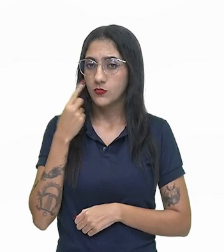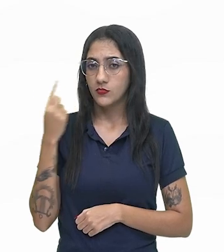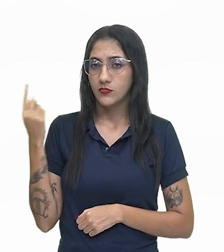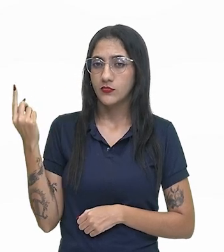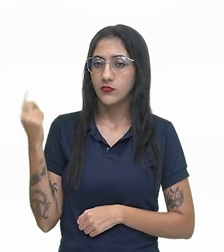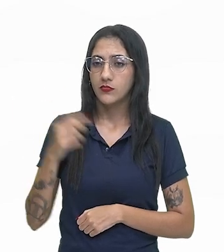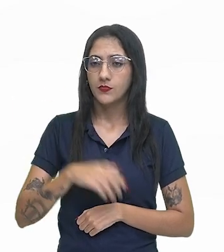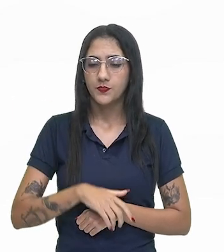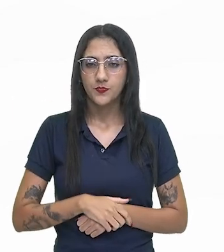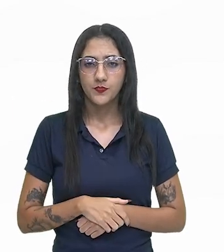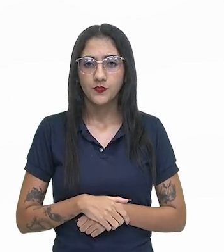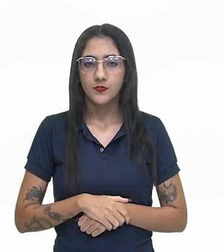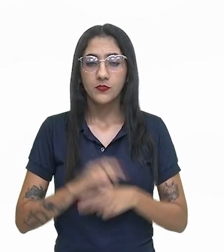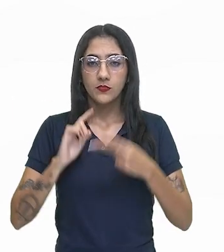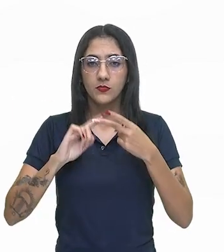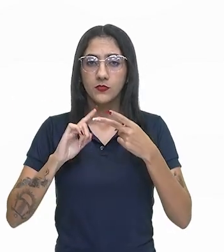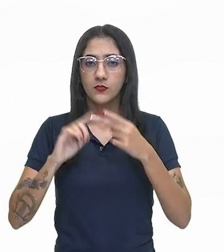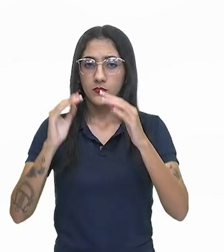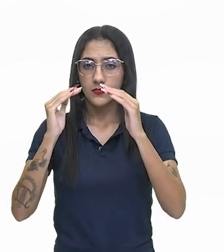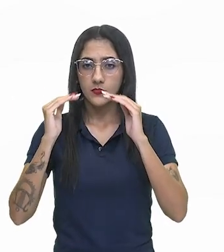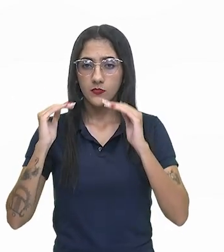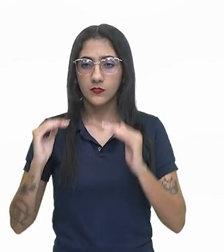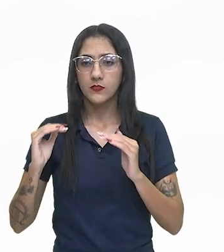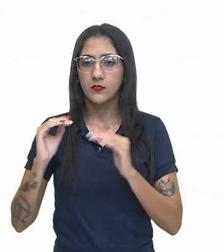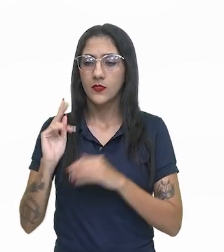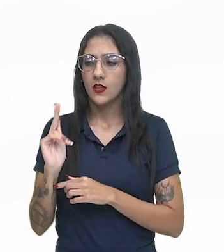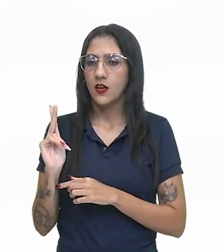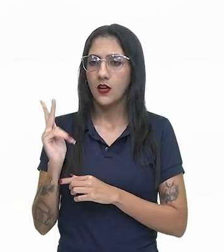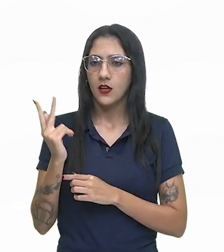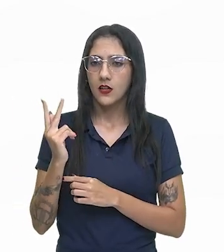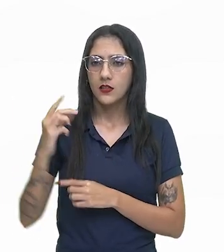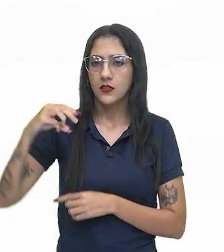km ao quadrado. Temos o hectômetro quadrado,